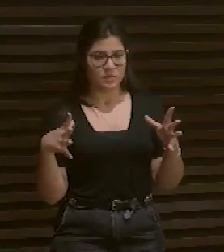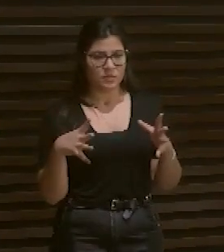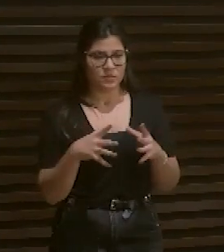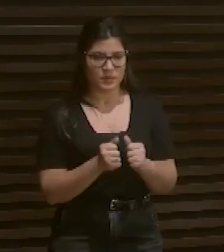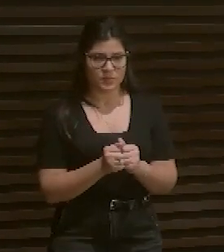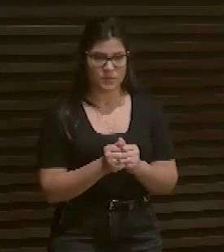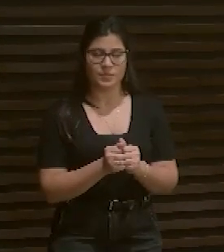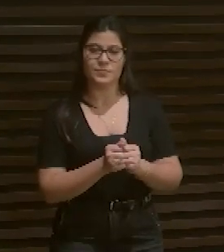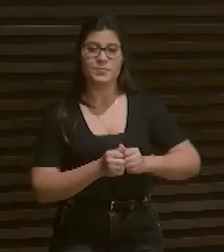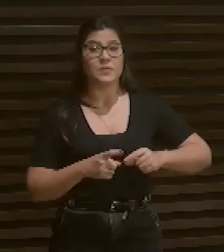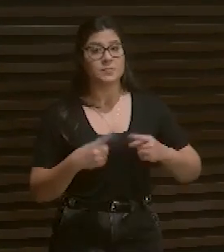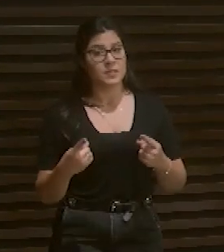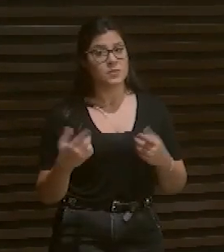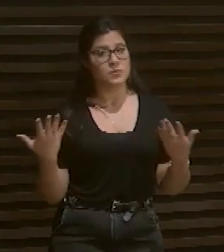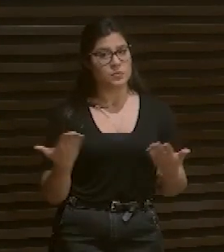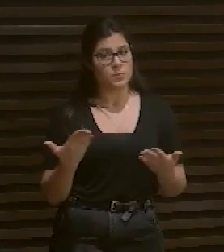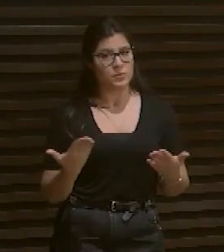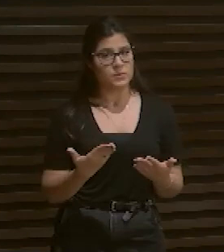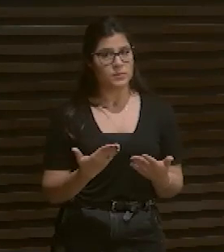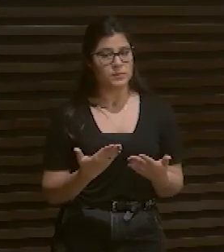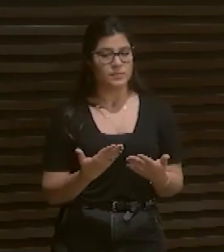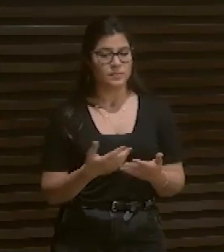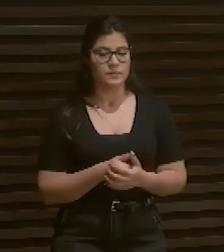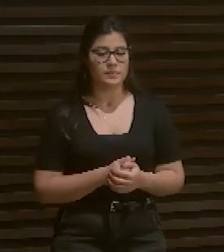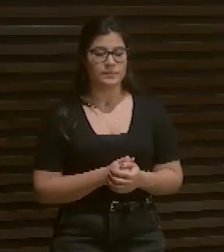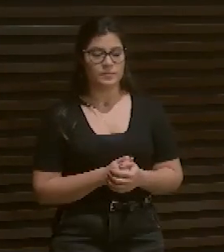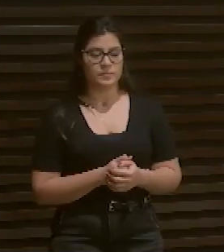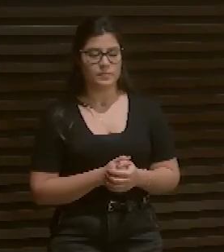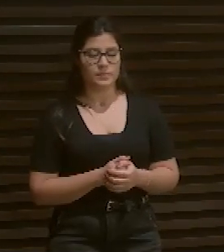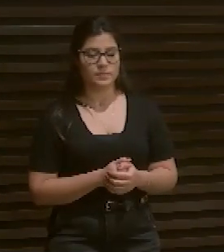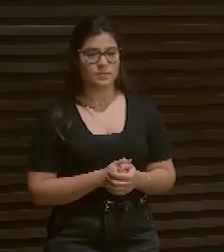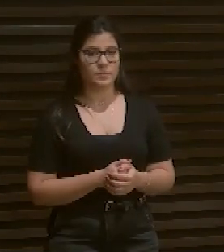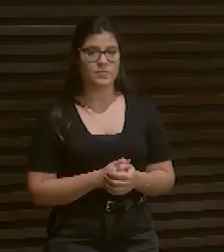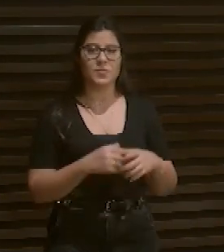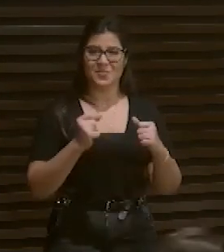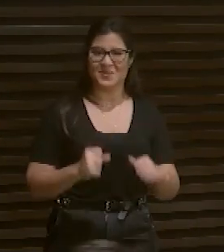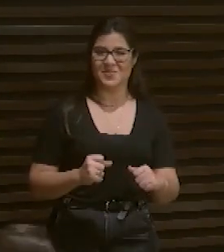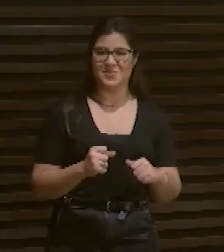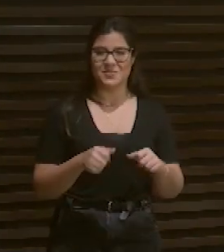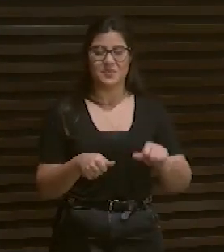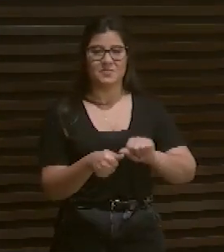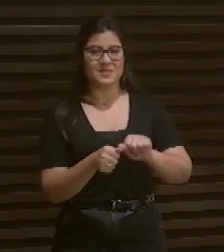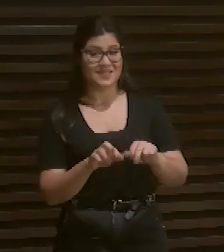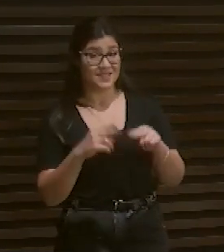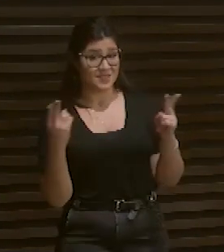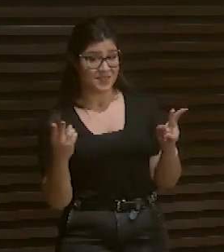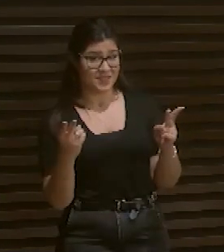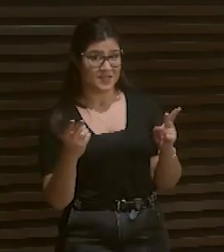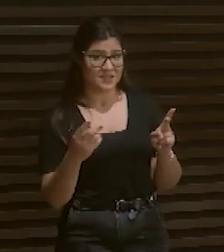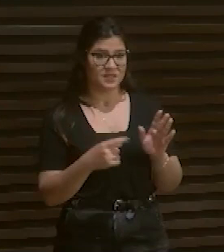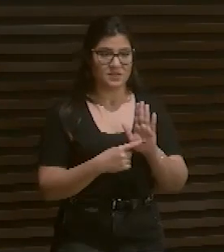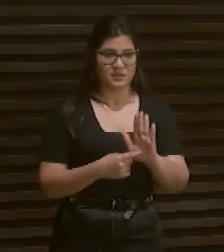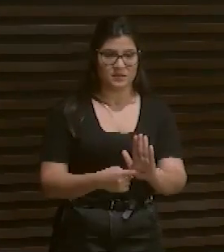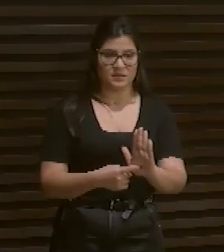da semana. Mas nessa manhã me deram a oportunidade de fazer de uma forma diferente, então a gente vai expor verso a